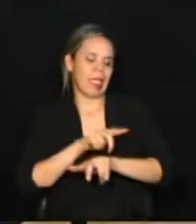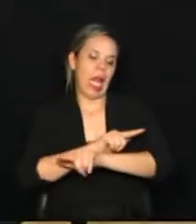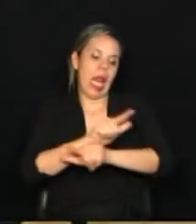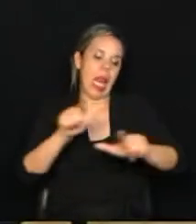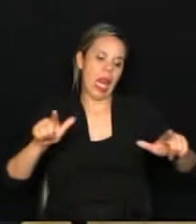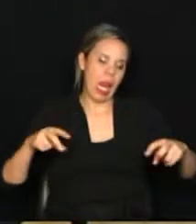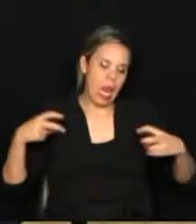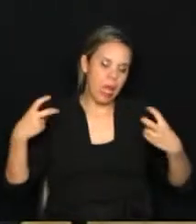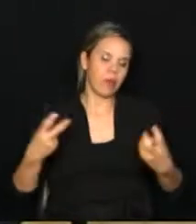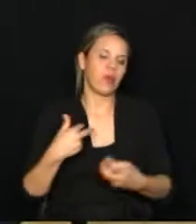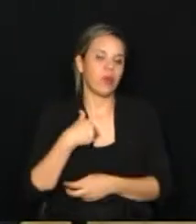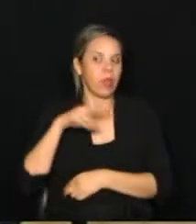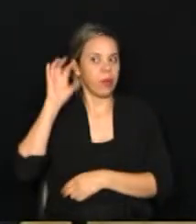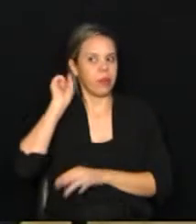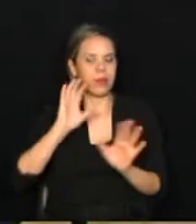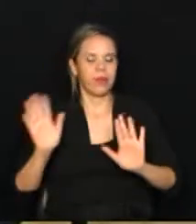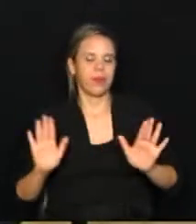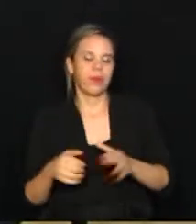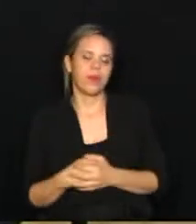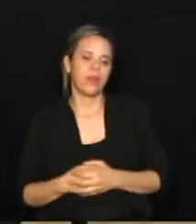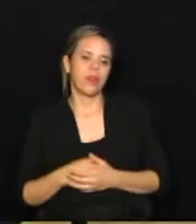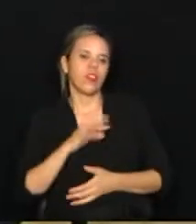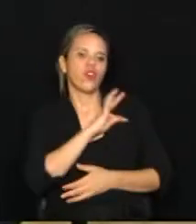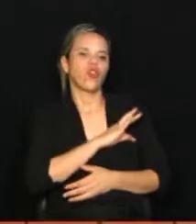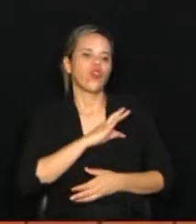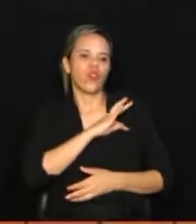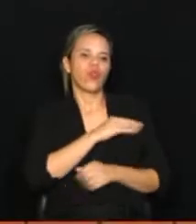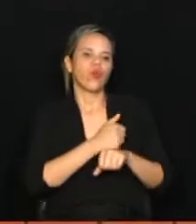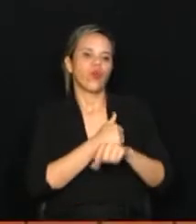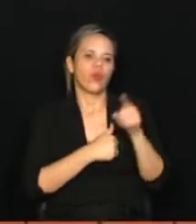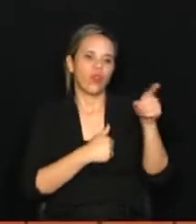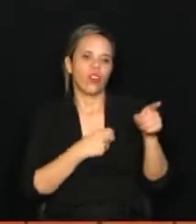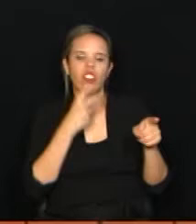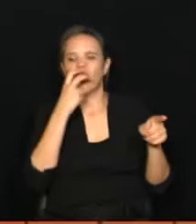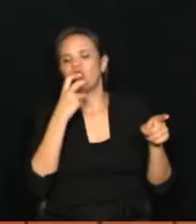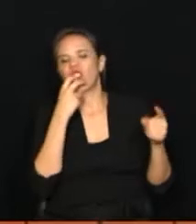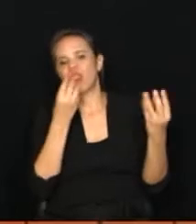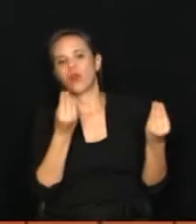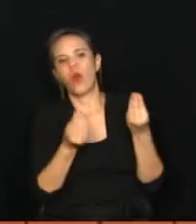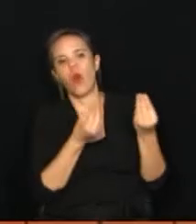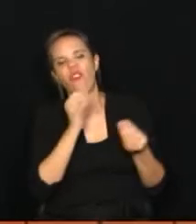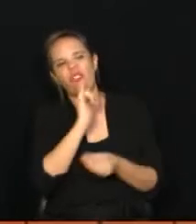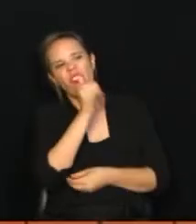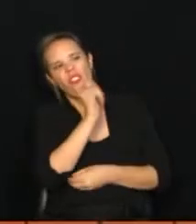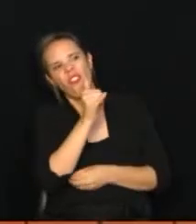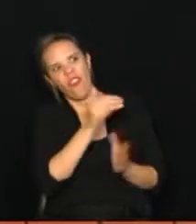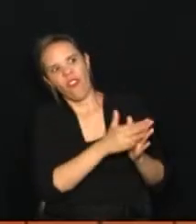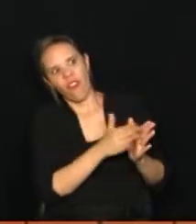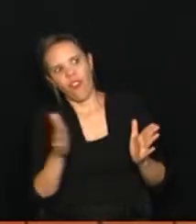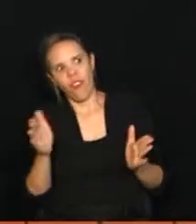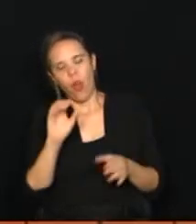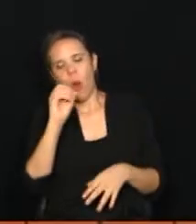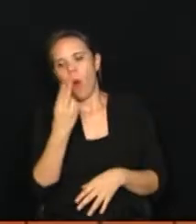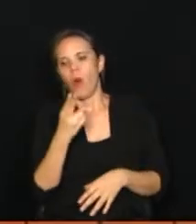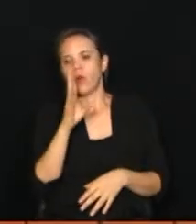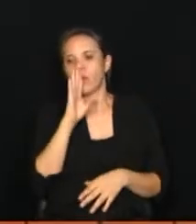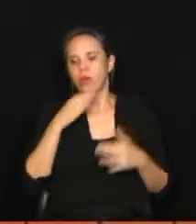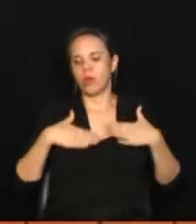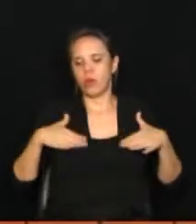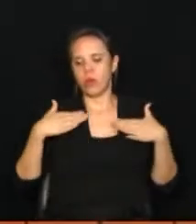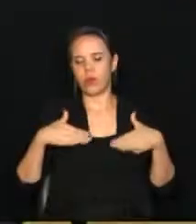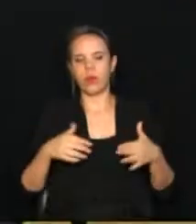não escutar. E ele é aquele estilo que grita bastante, que fala durante a partida, ou ele é mais